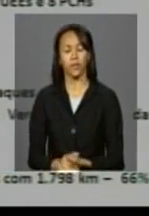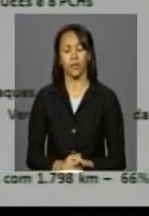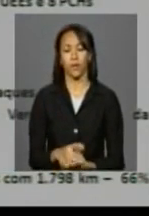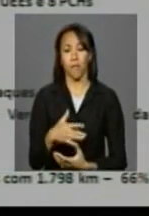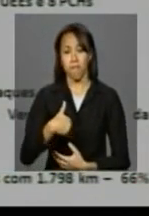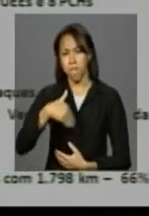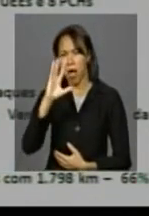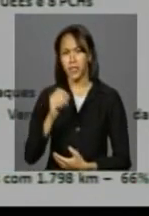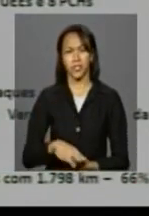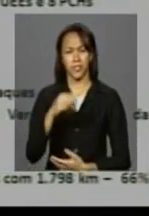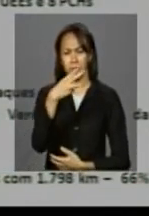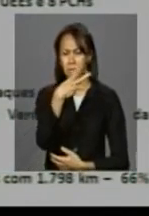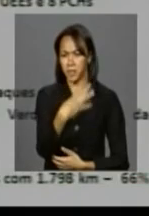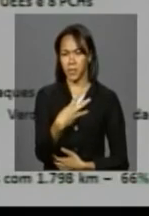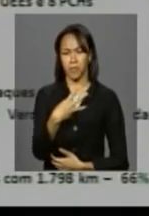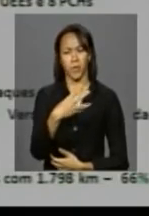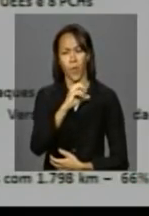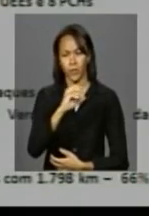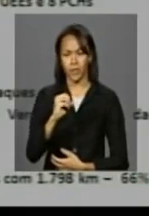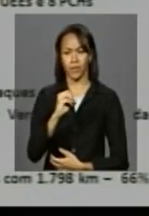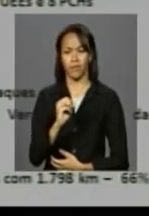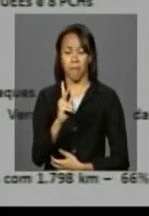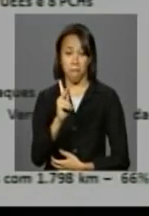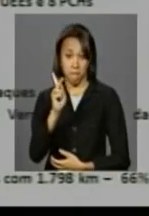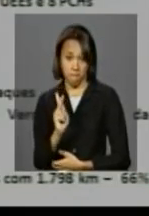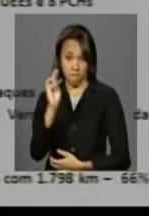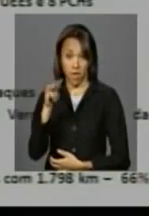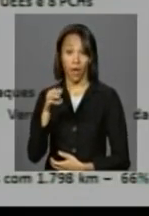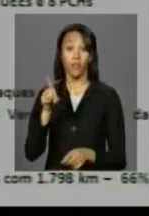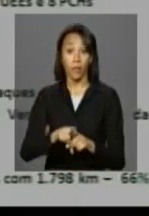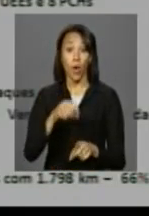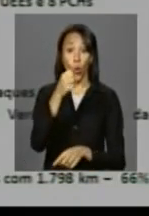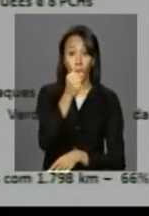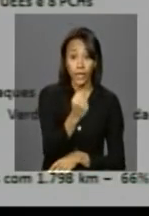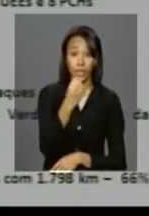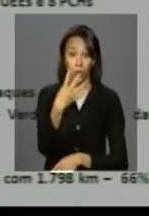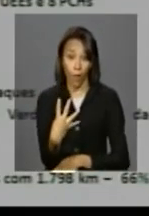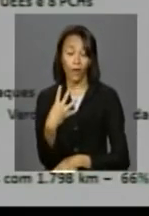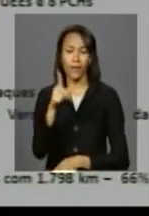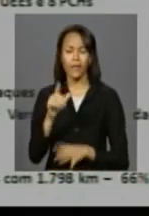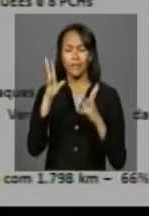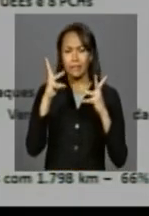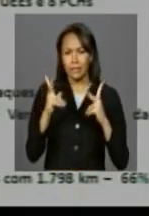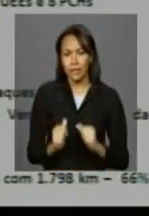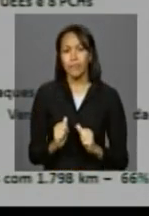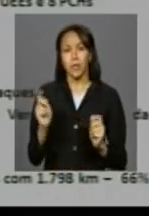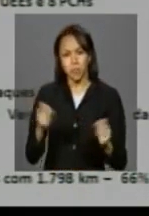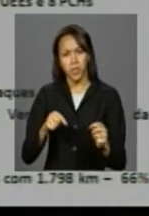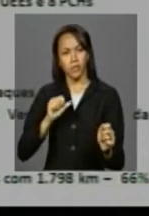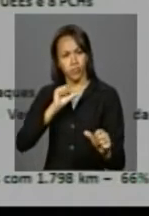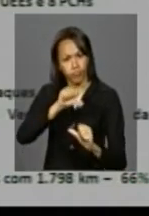de 3.800 megawatts, 84% é de fonte limpa e renovável.